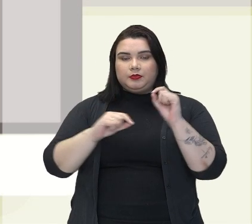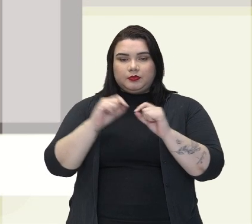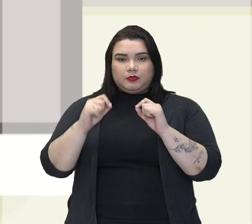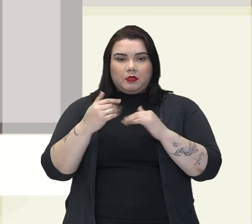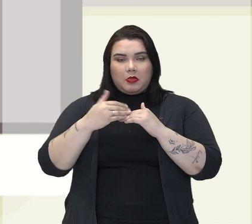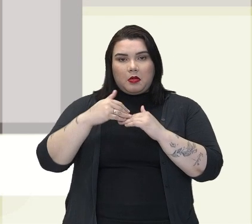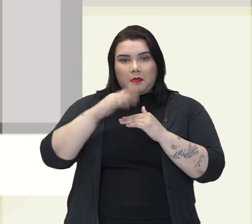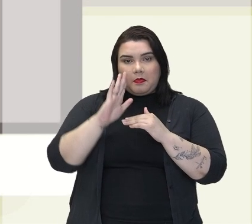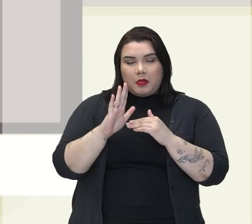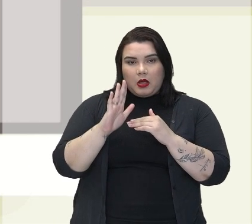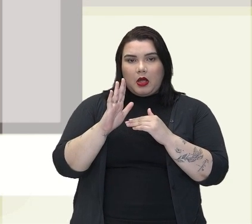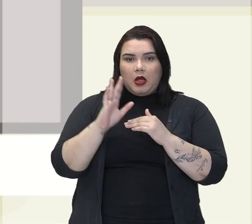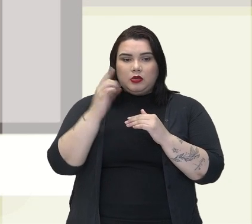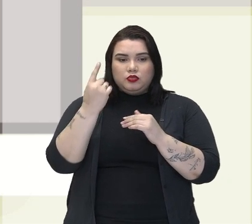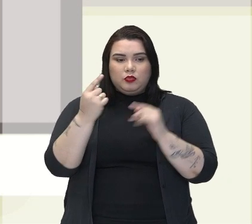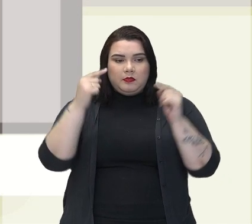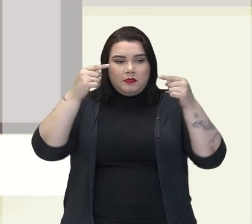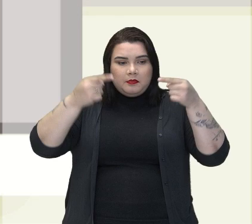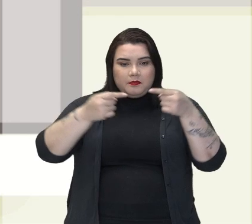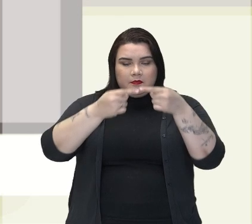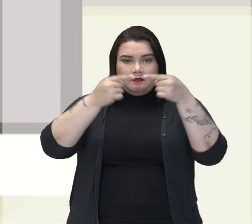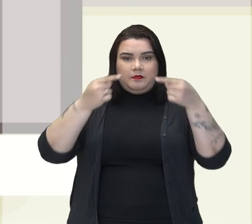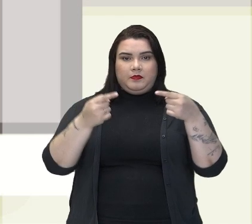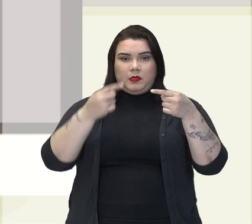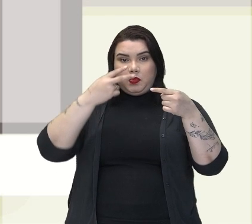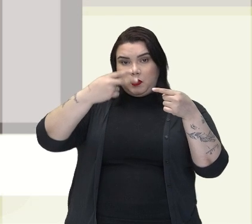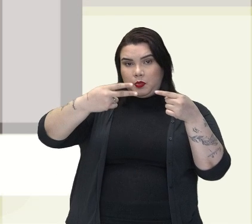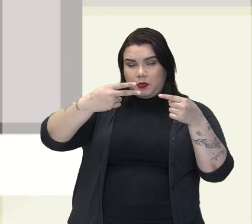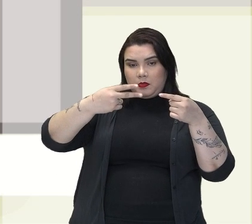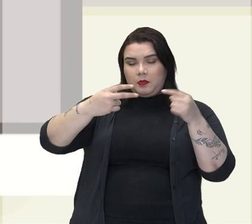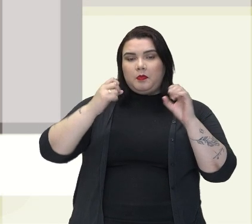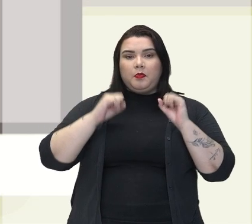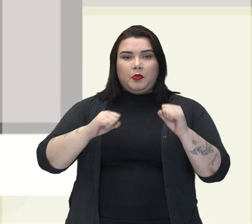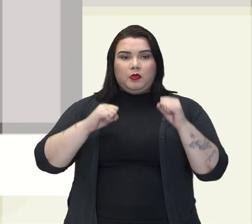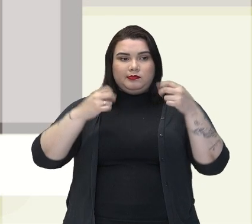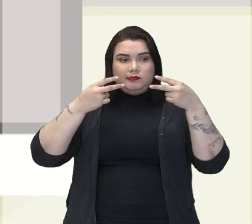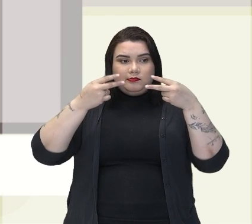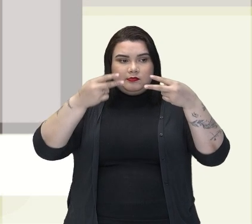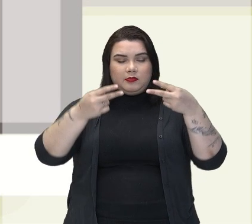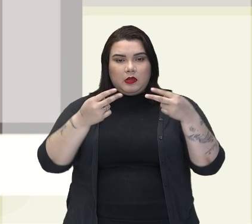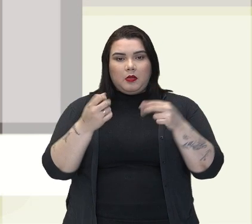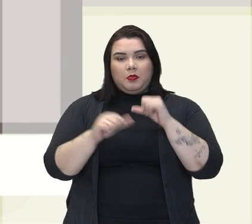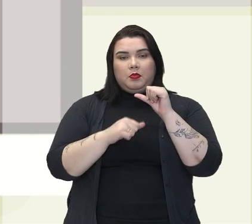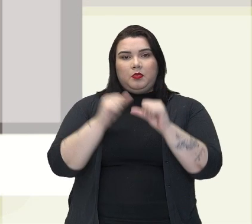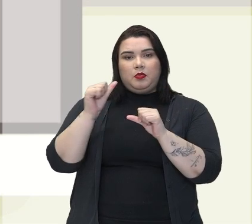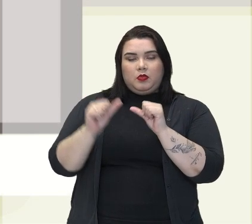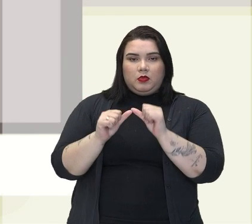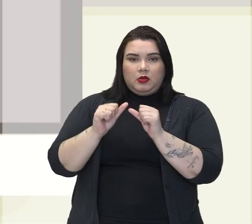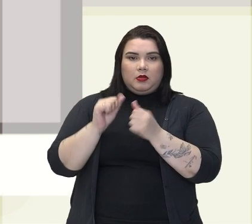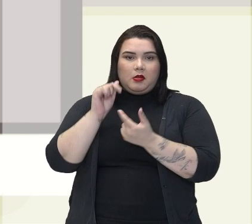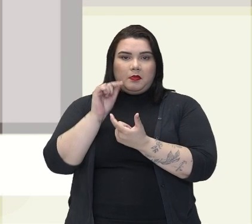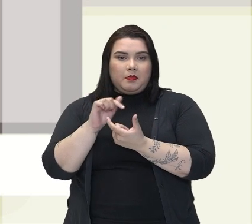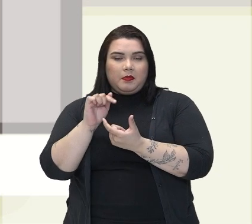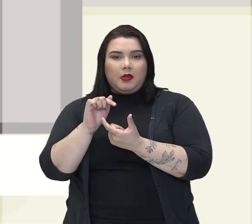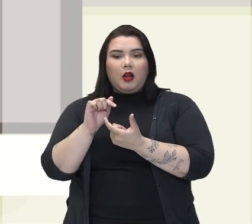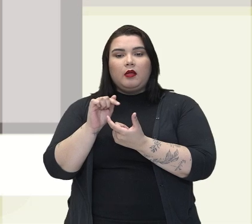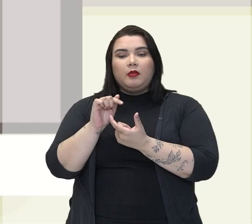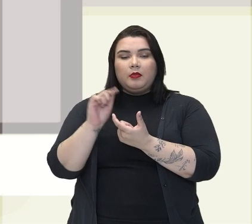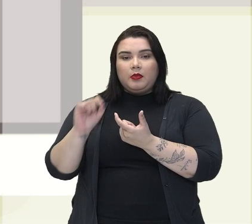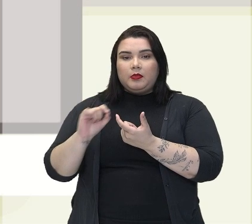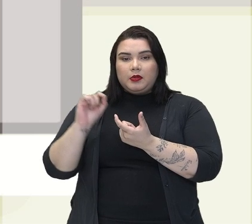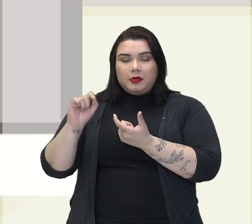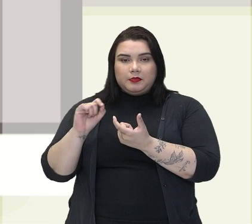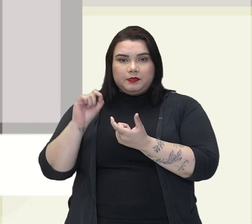mais de uma ligação dupla nessa cadeia saturada? Pode, mas aí você precisa colocar